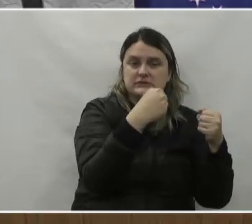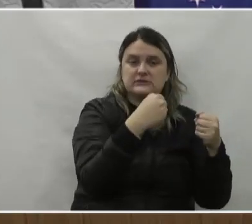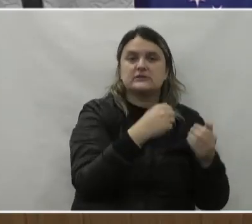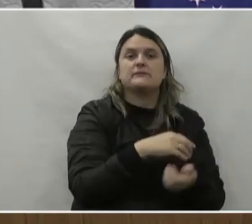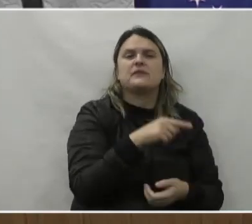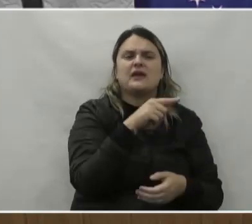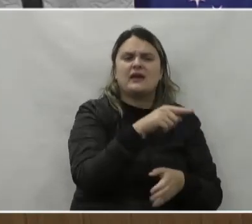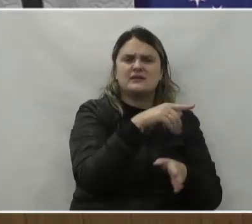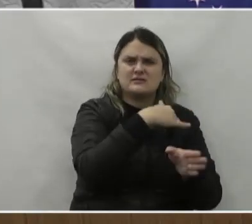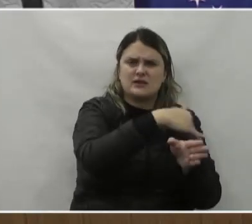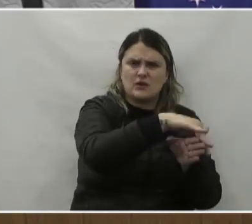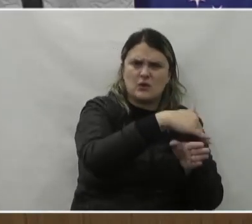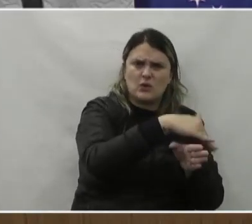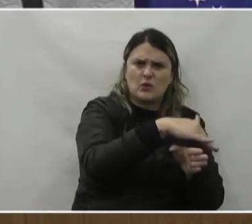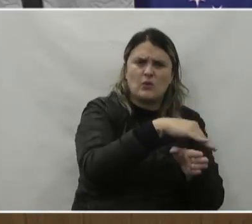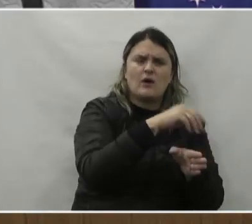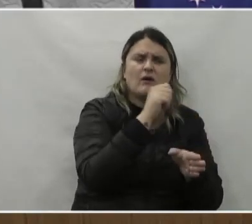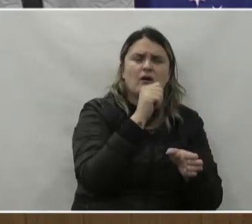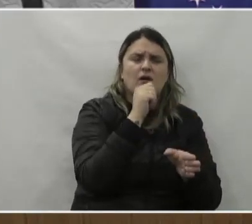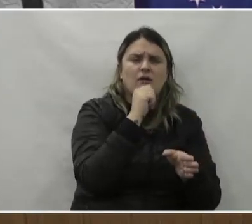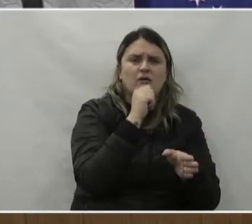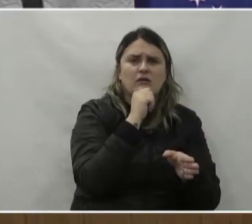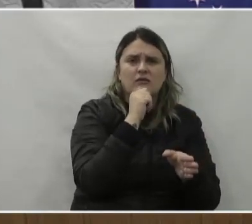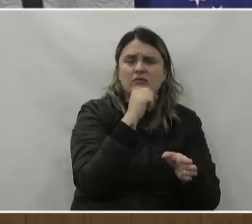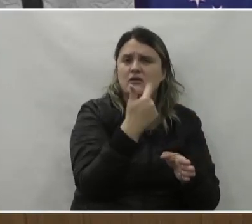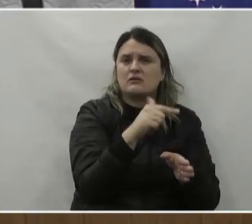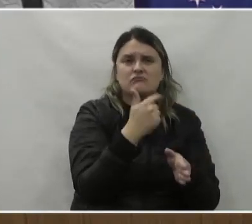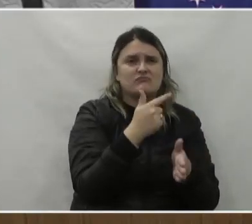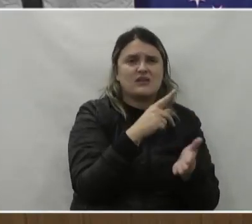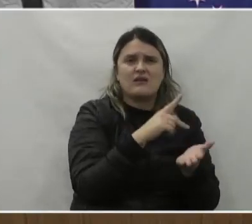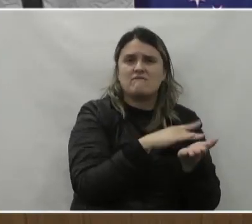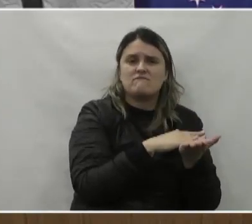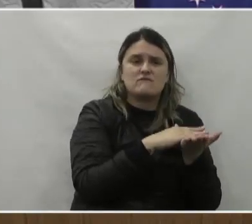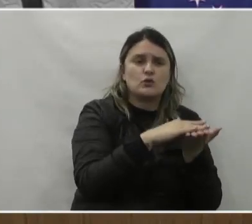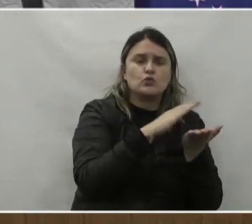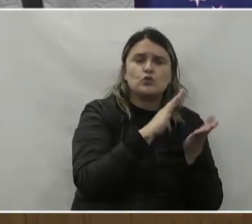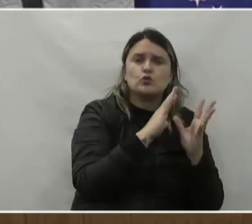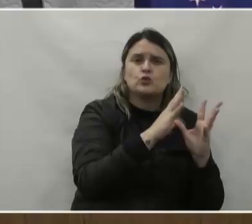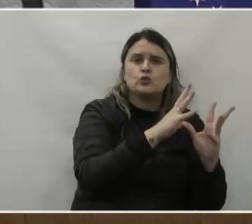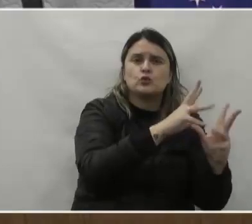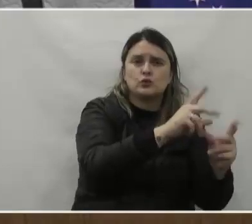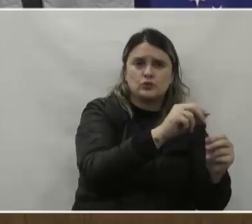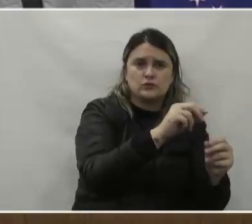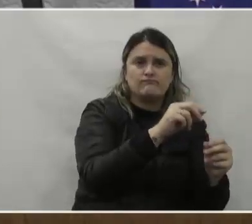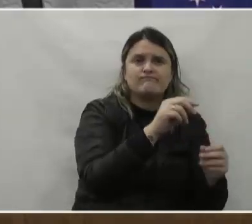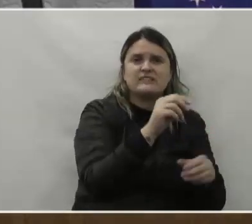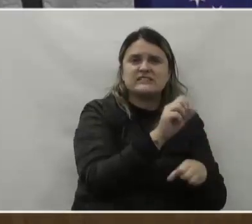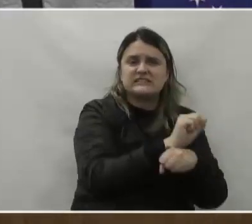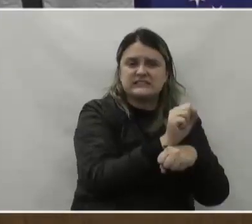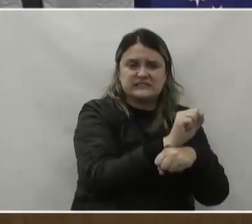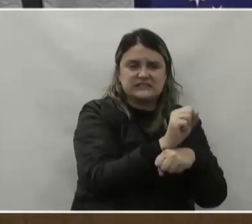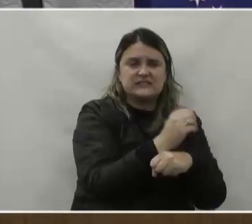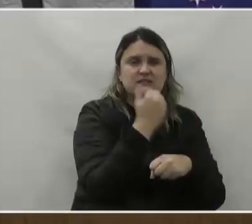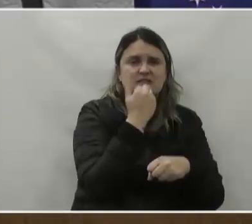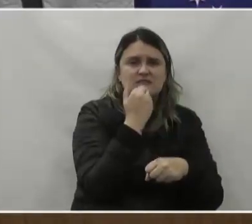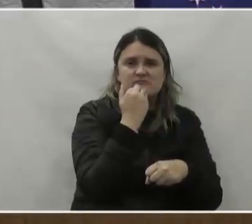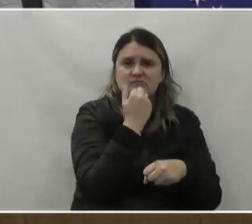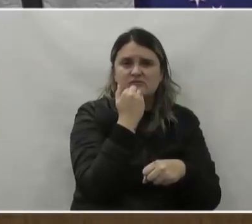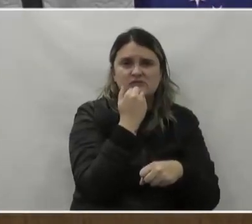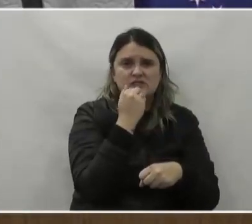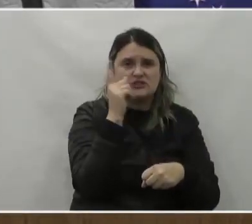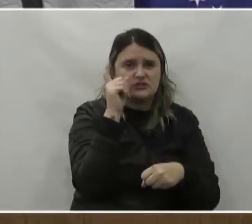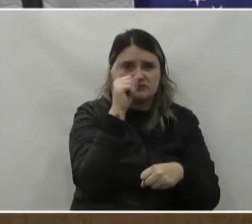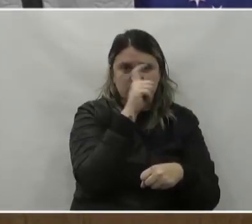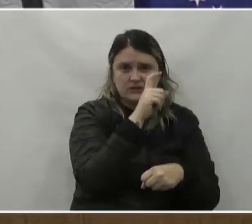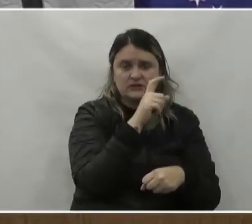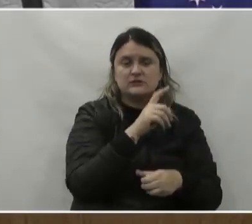acesso à comunidade do Rio Vermelho até a escola local encontra-se em condições